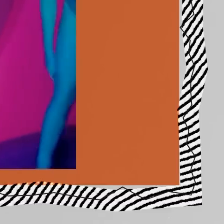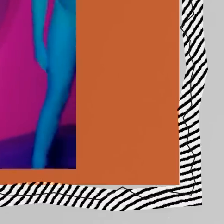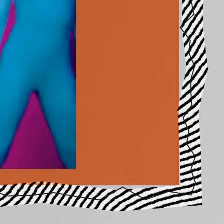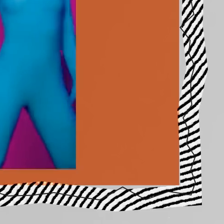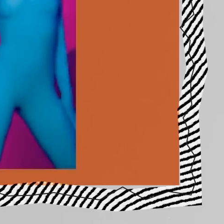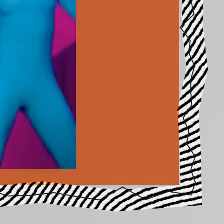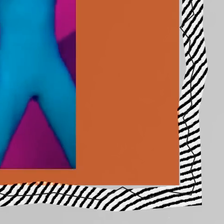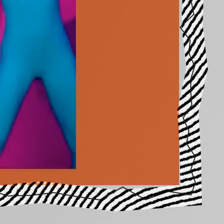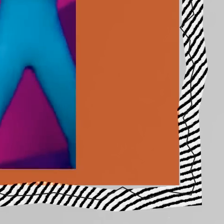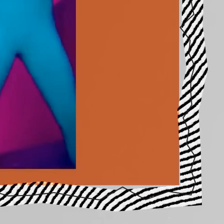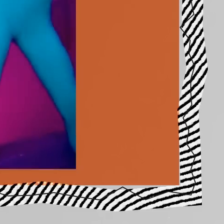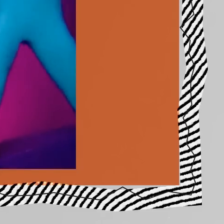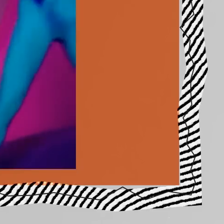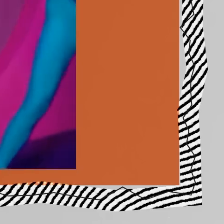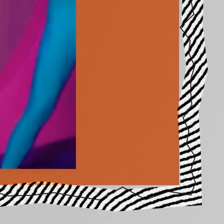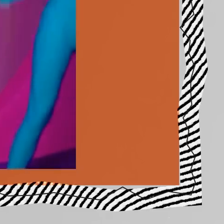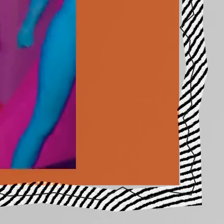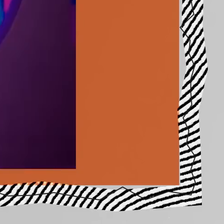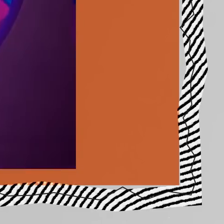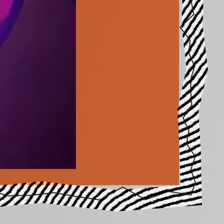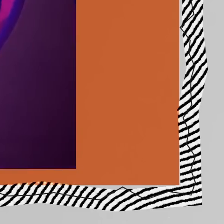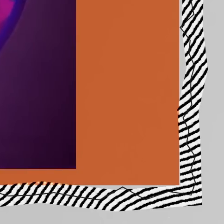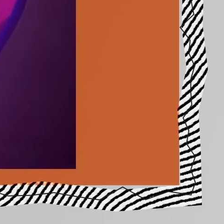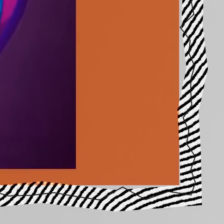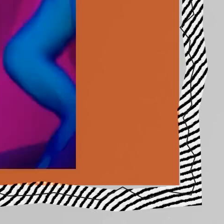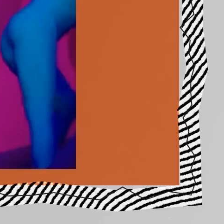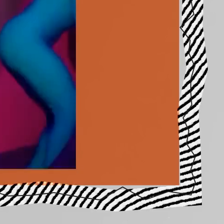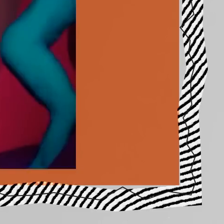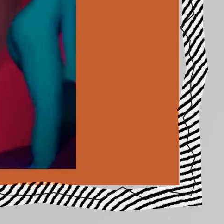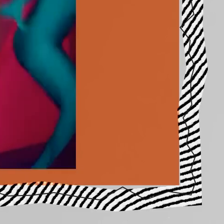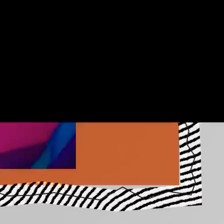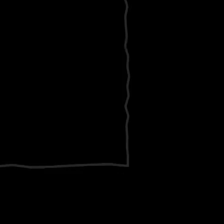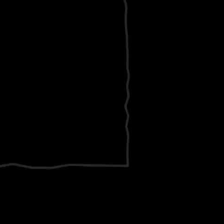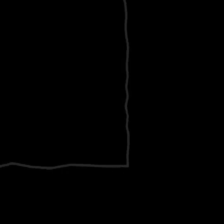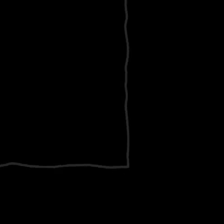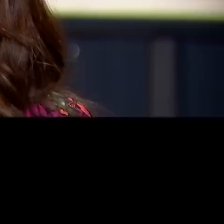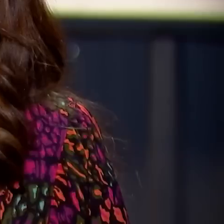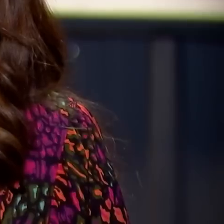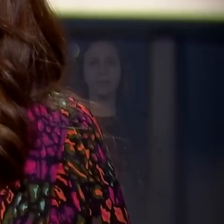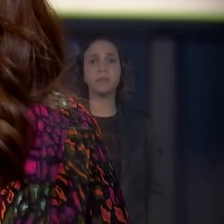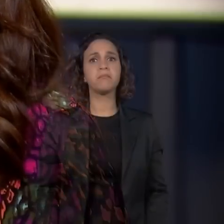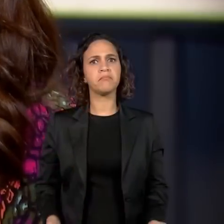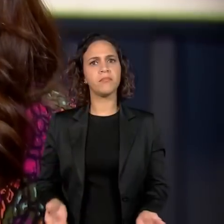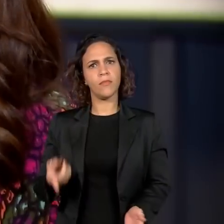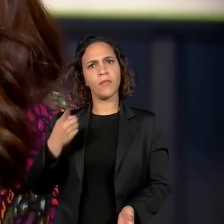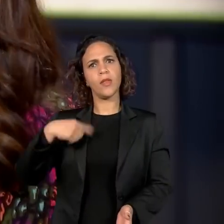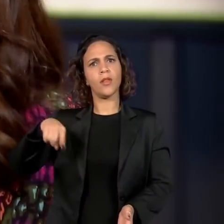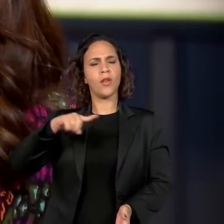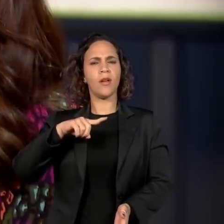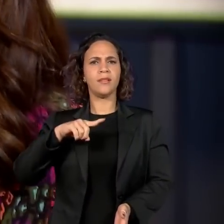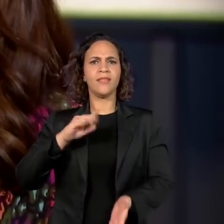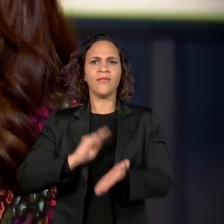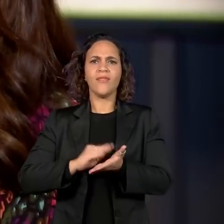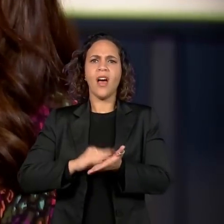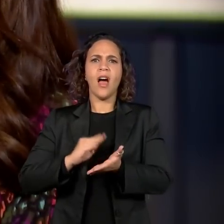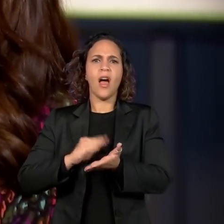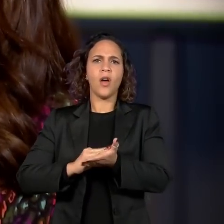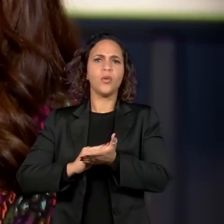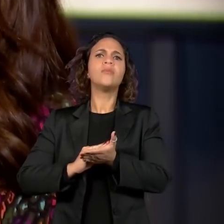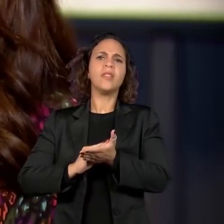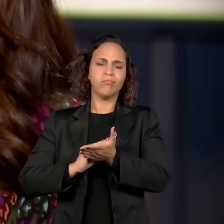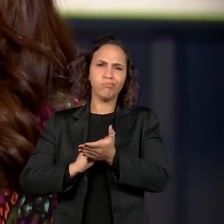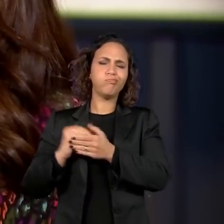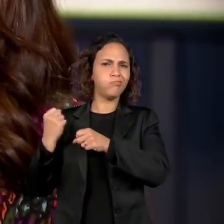apareceu do nada. Depois que começa não para. A gente tem uma defasagem absurda, né? Acho que ainda